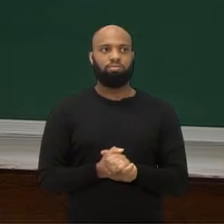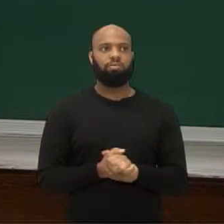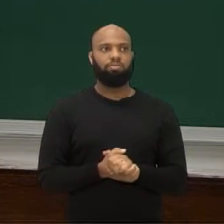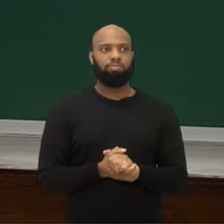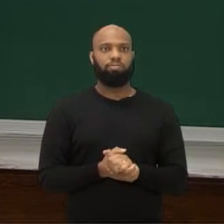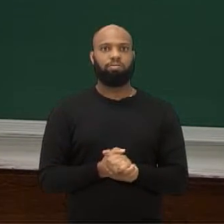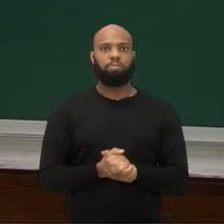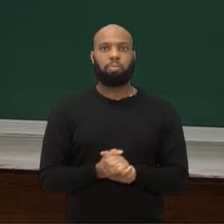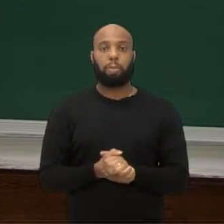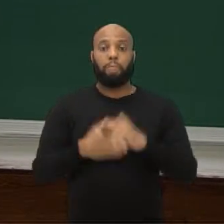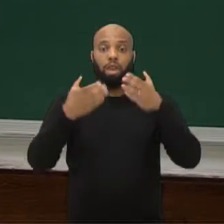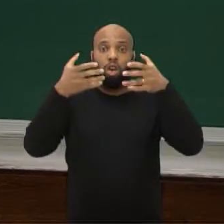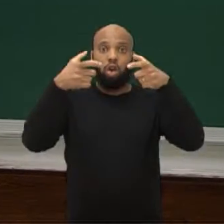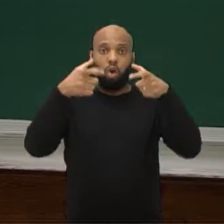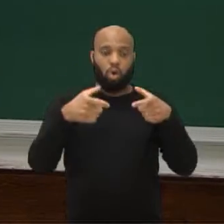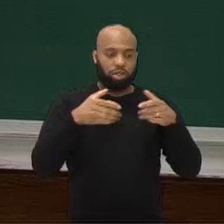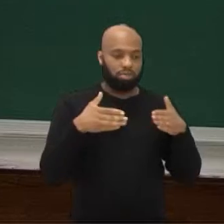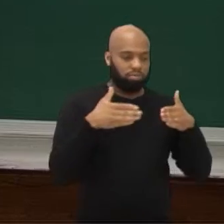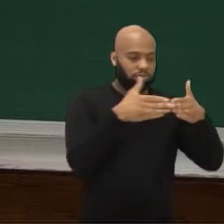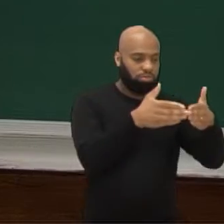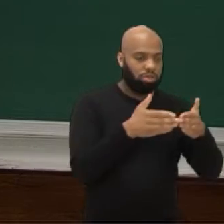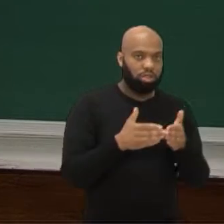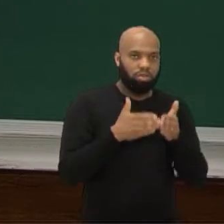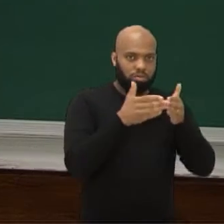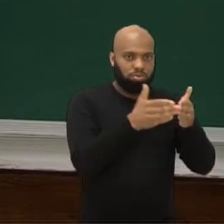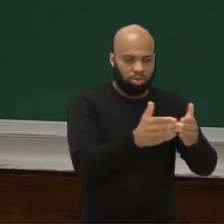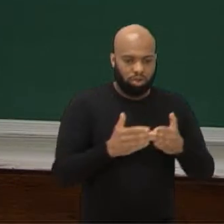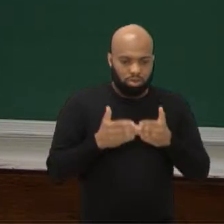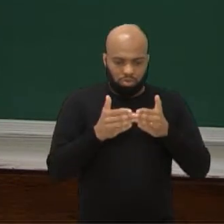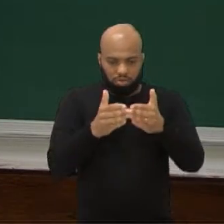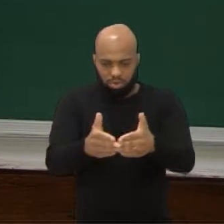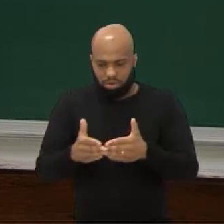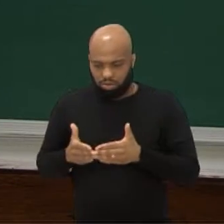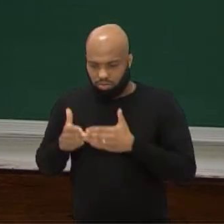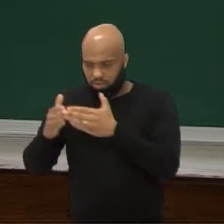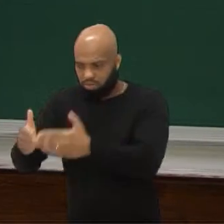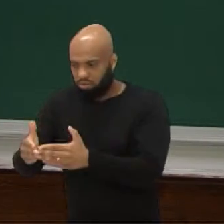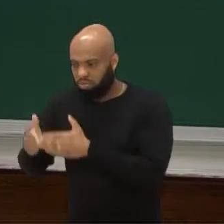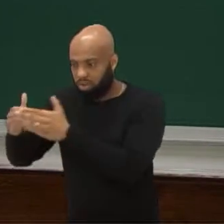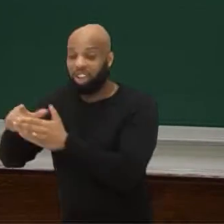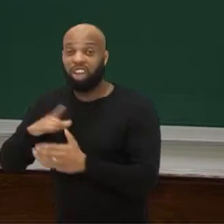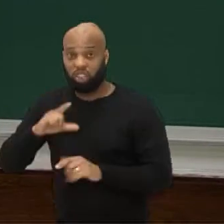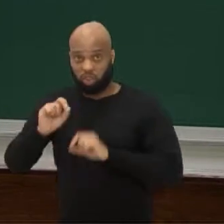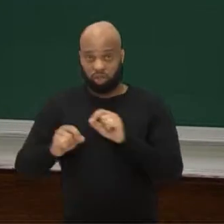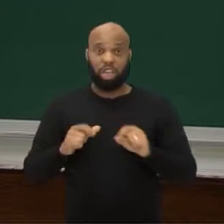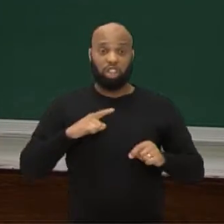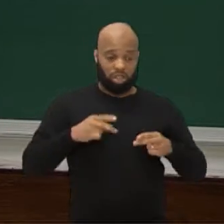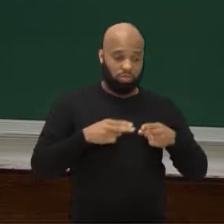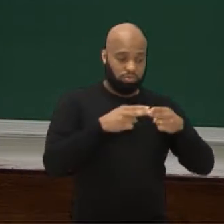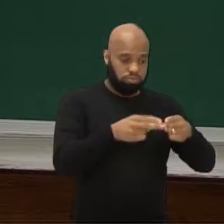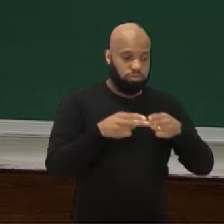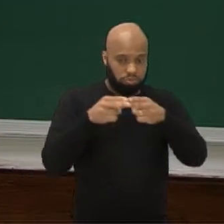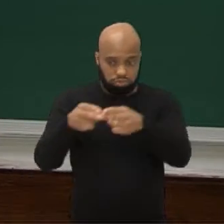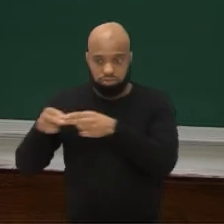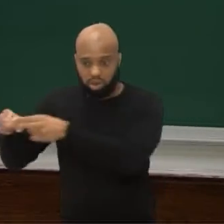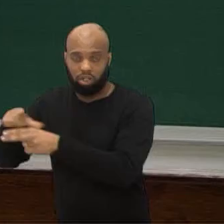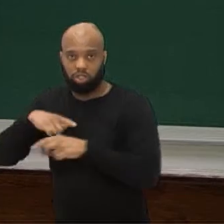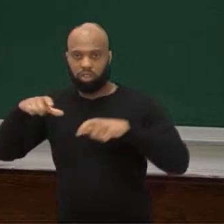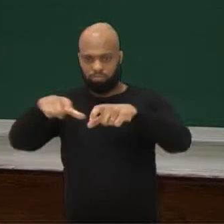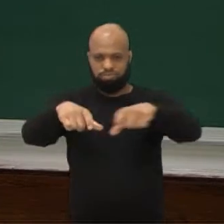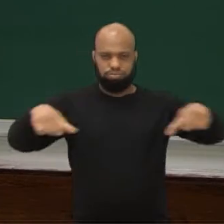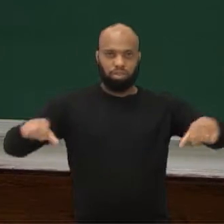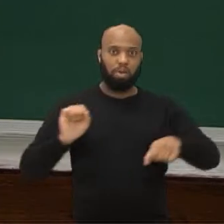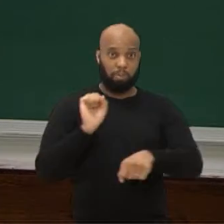o porto, né? O litoral catarinense tinham navios, forças imperiais ali,